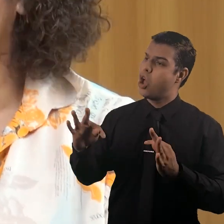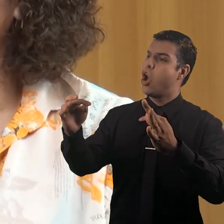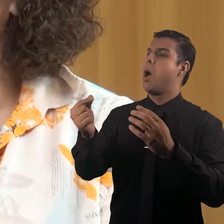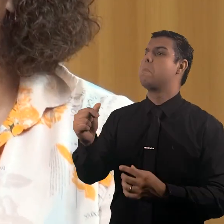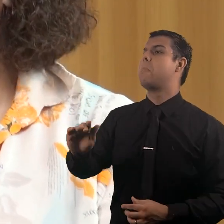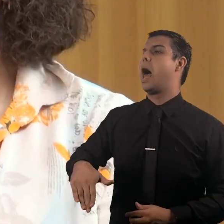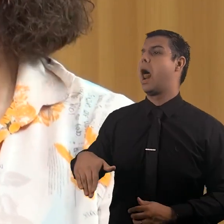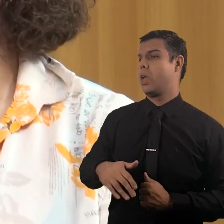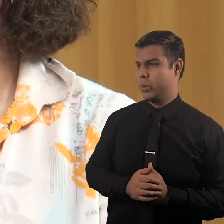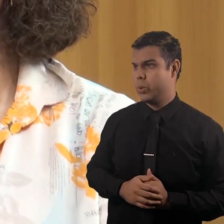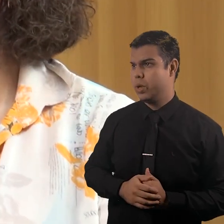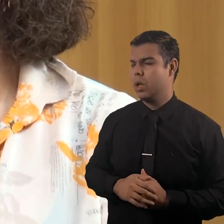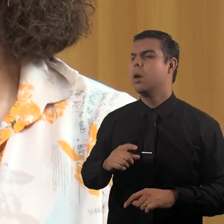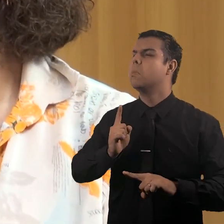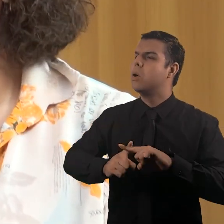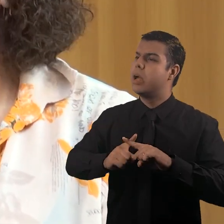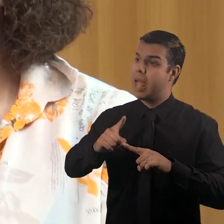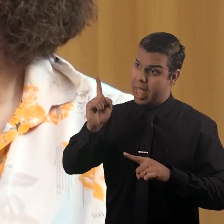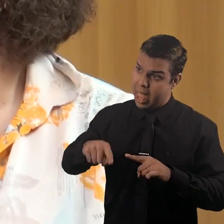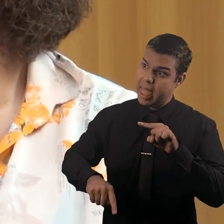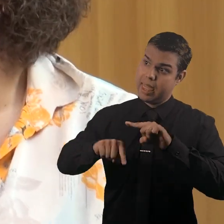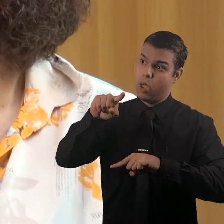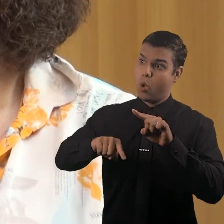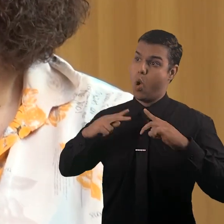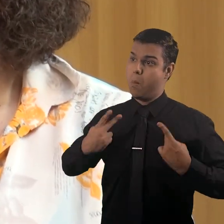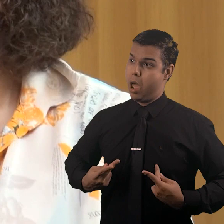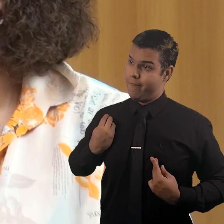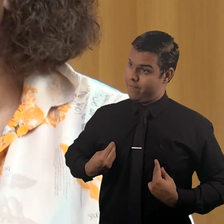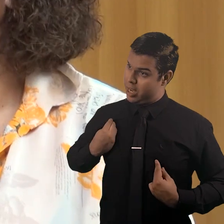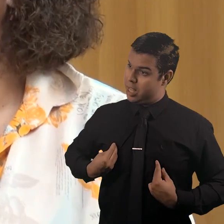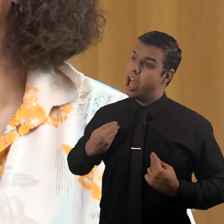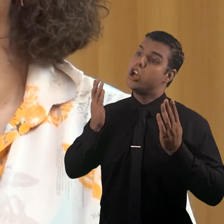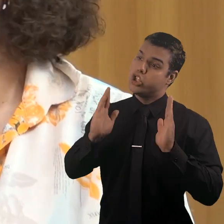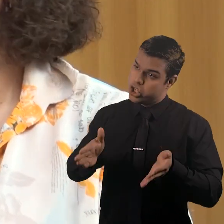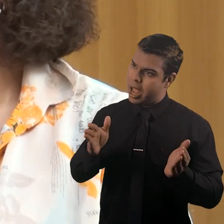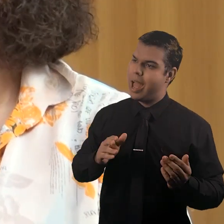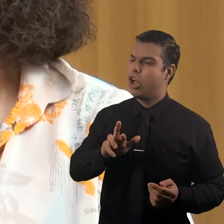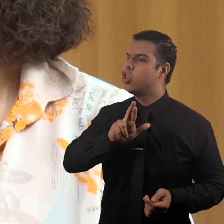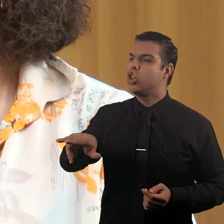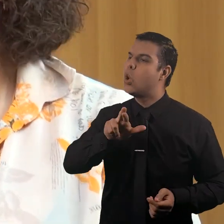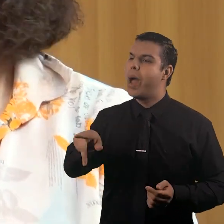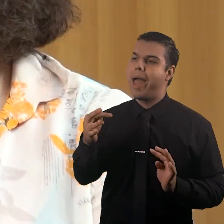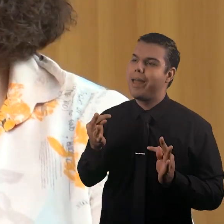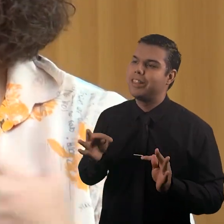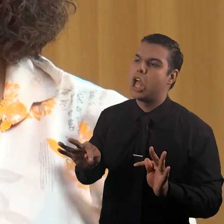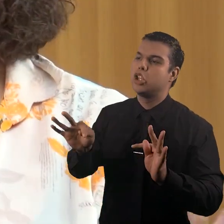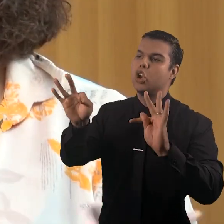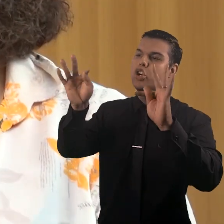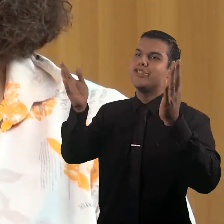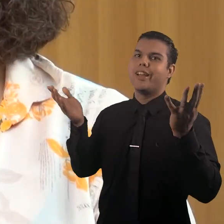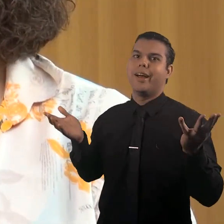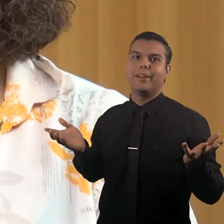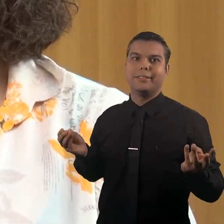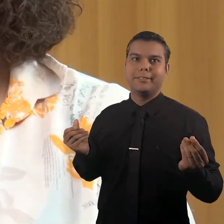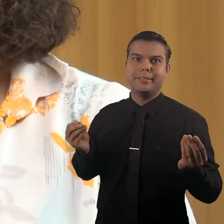tecnologia barata, porque você está falando de recursos humanos que já existem no sistema, você não está falando de